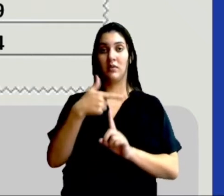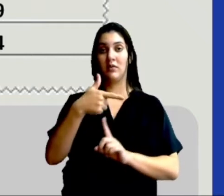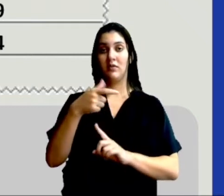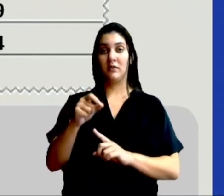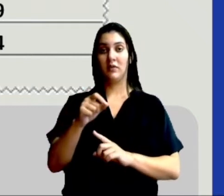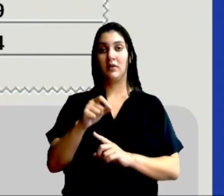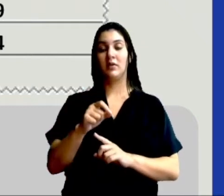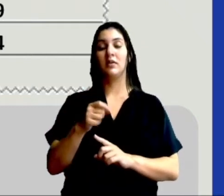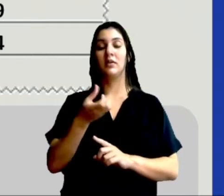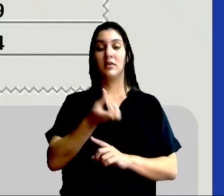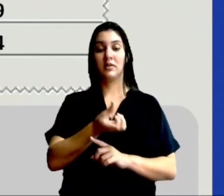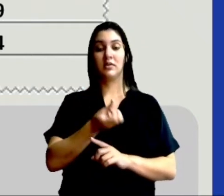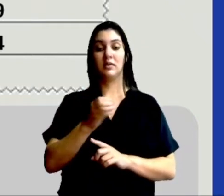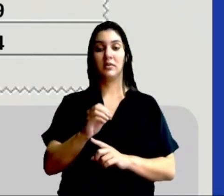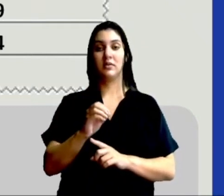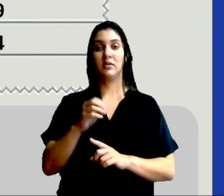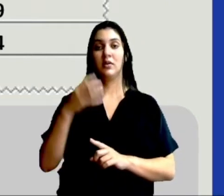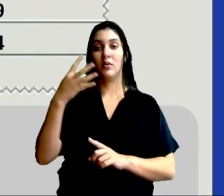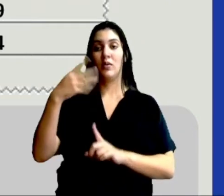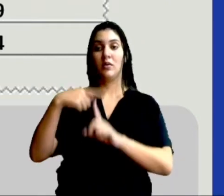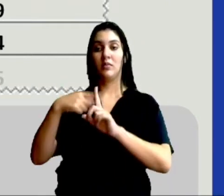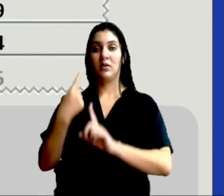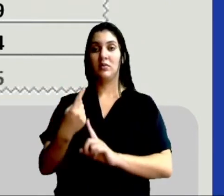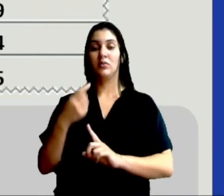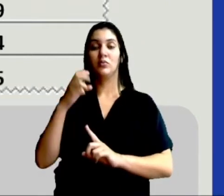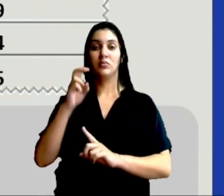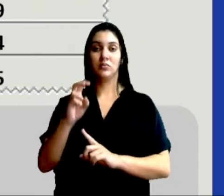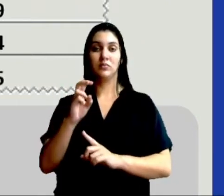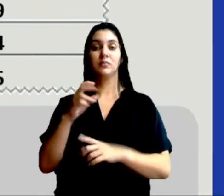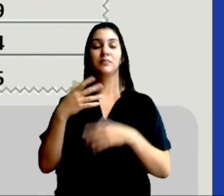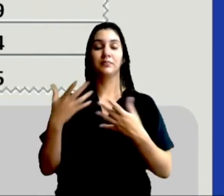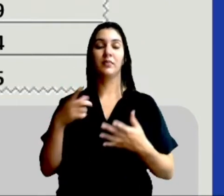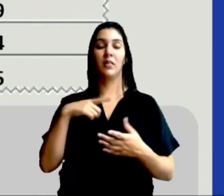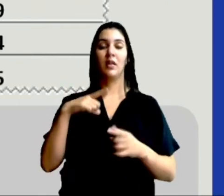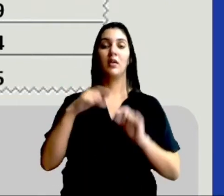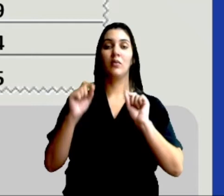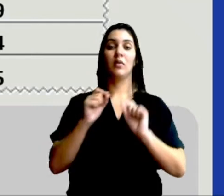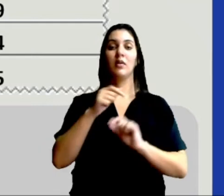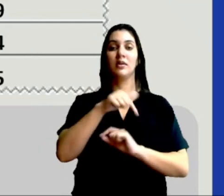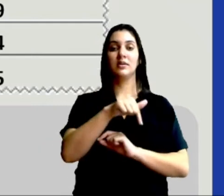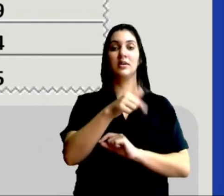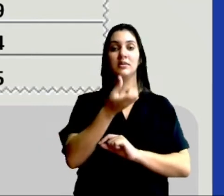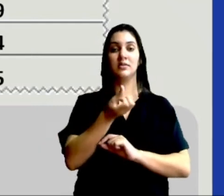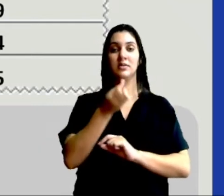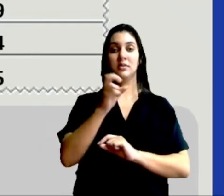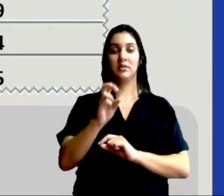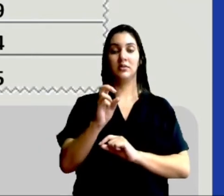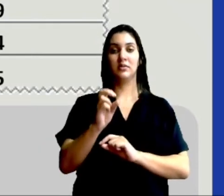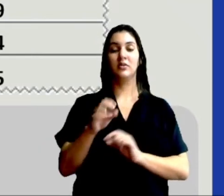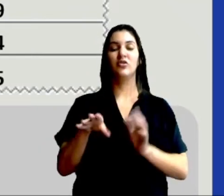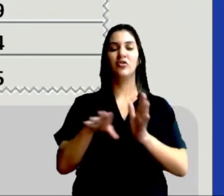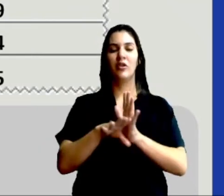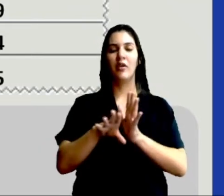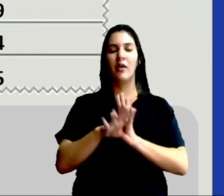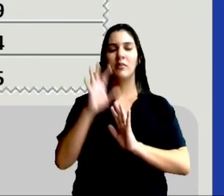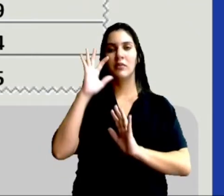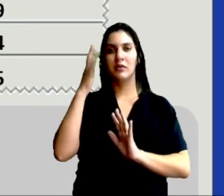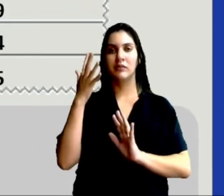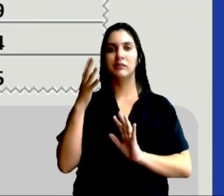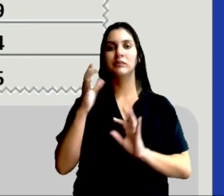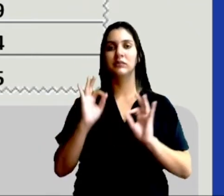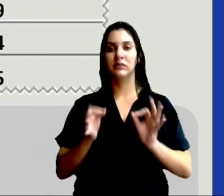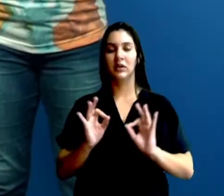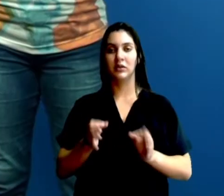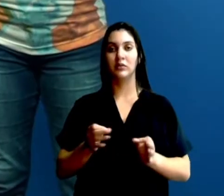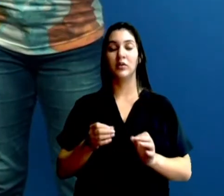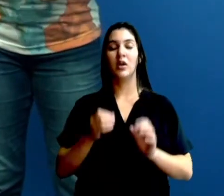20, 60. E 4 mais 1, 5. E a gente tem 765. Chegamos a isso?